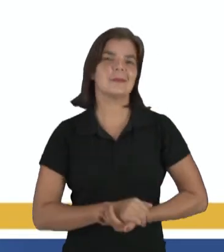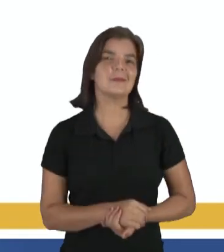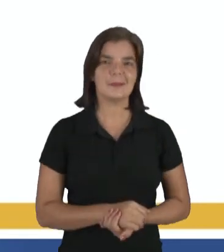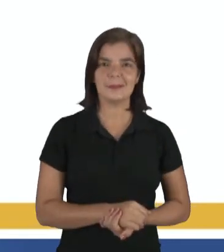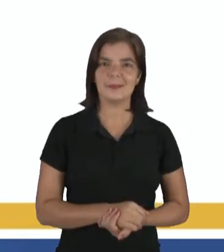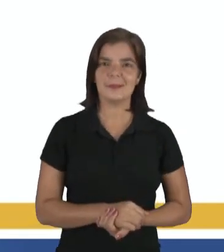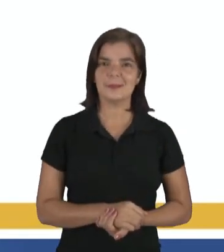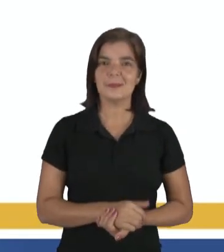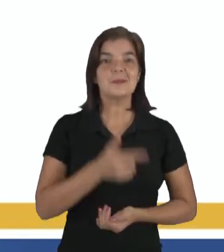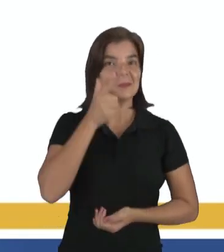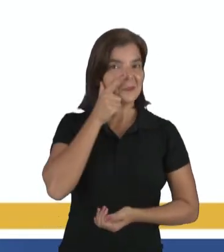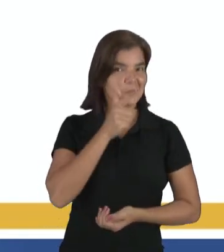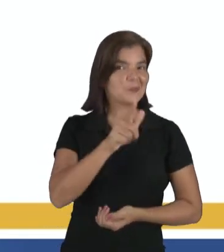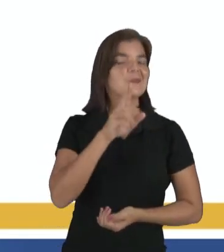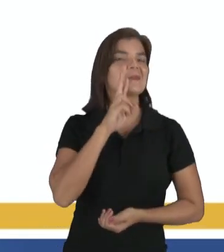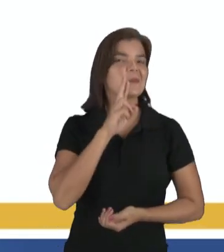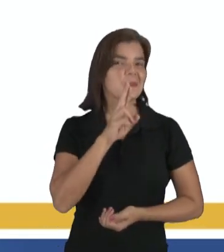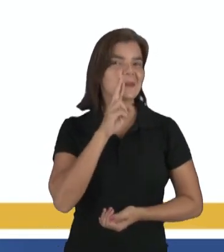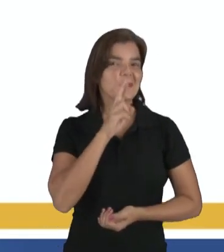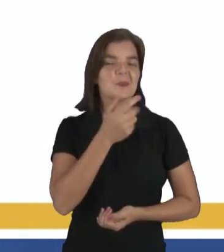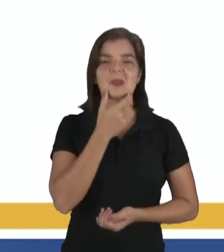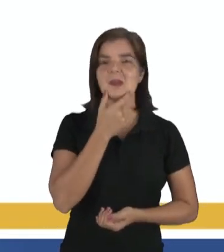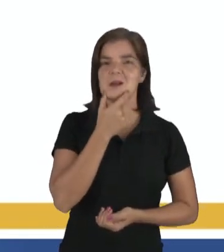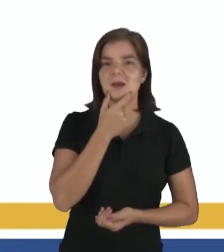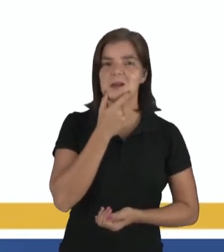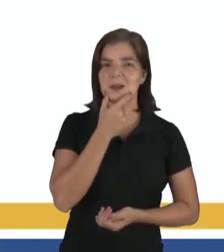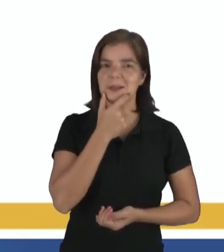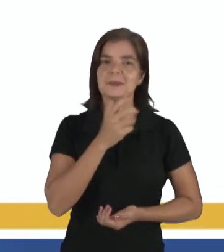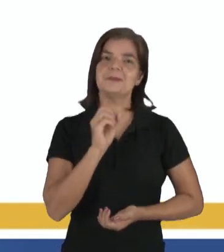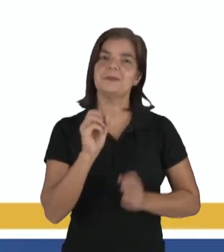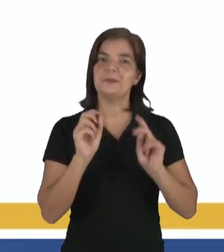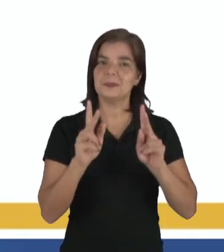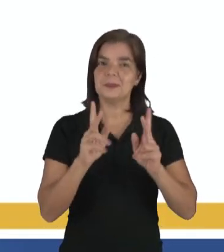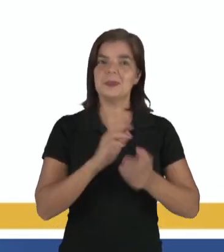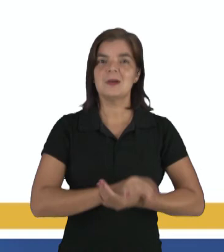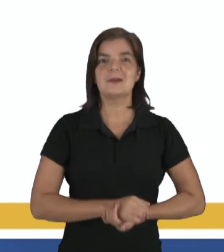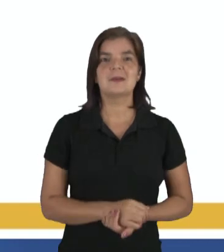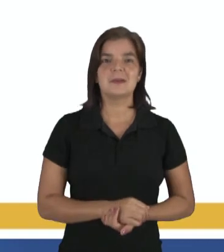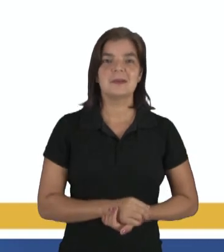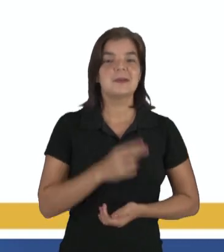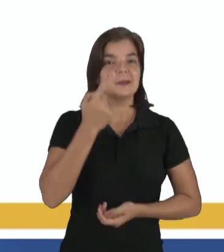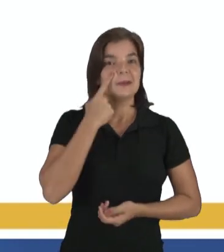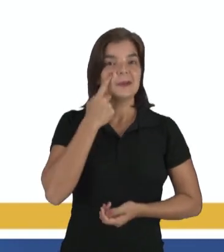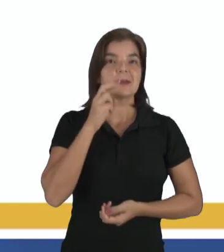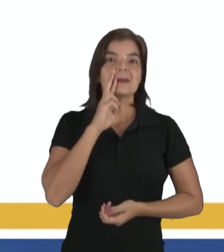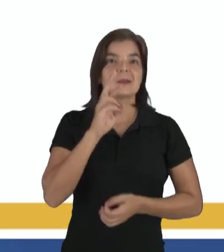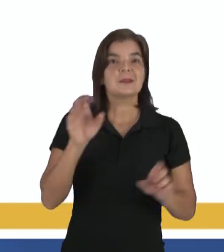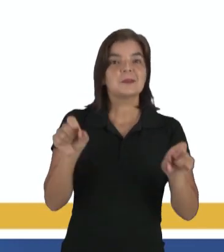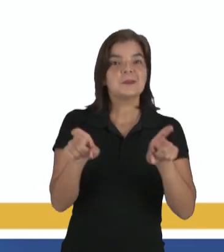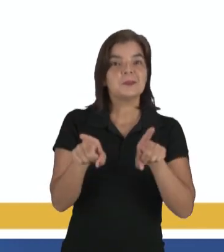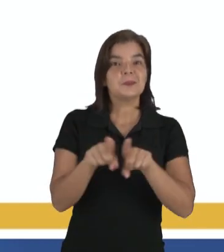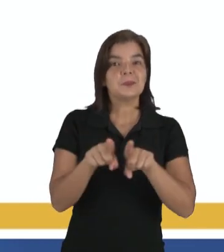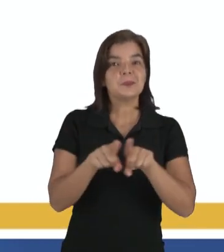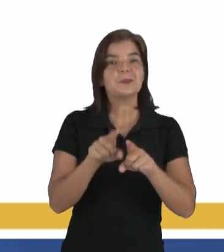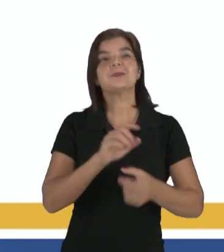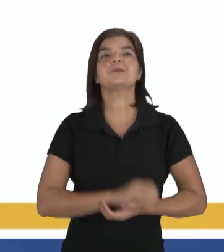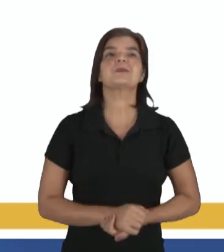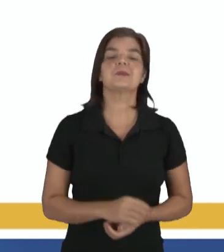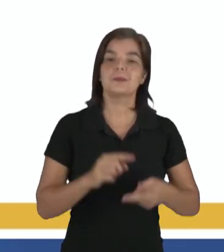pequena e aí consegue responder em inglês Ok vamos ver a resposta juntos então